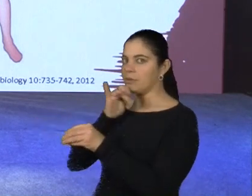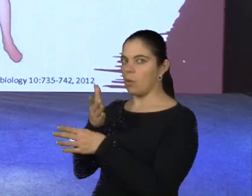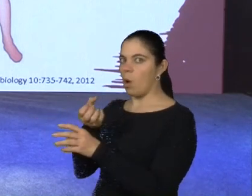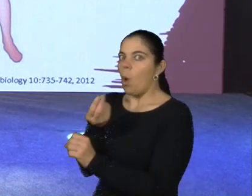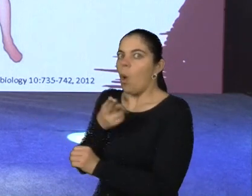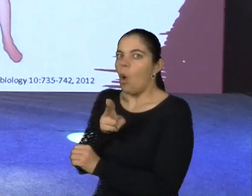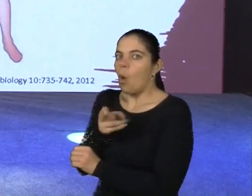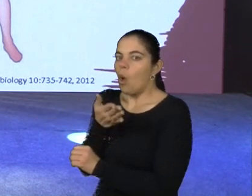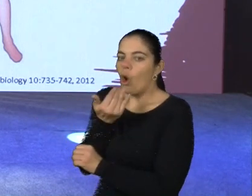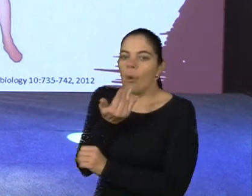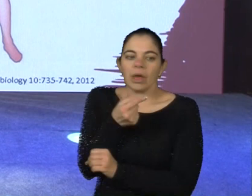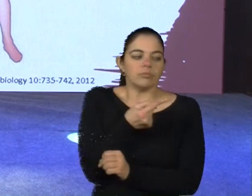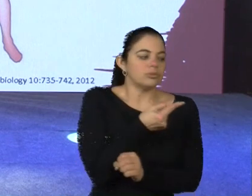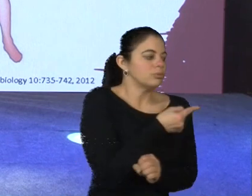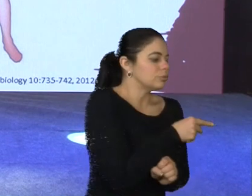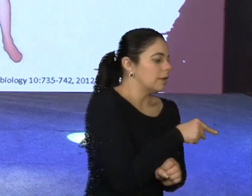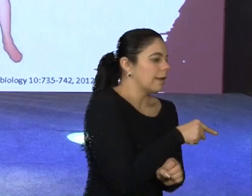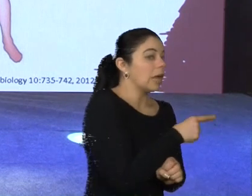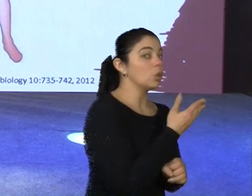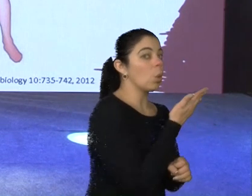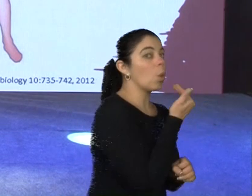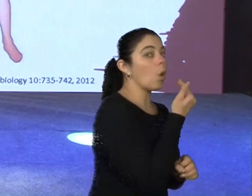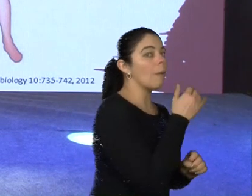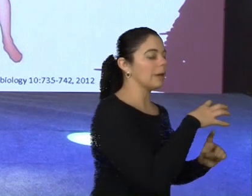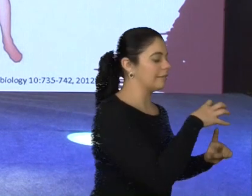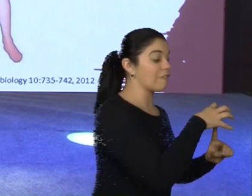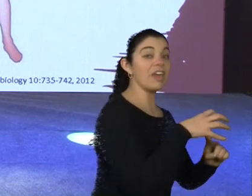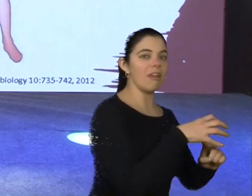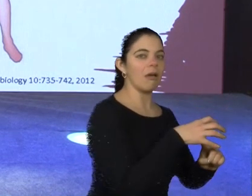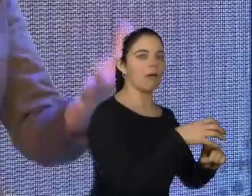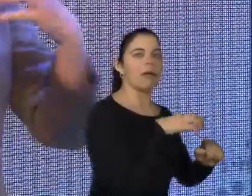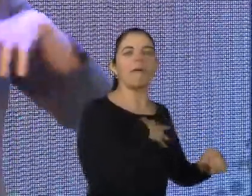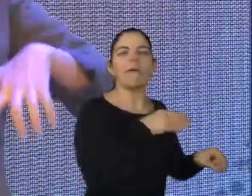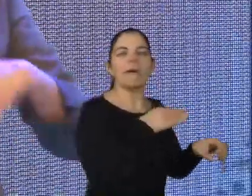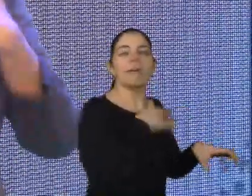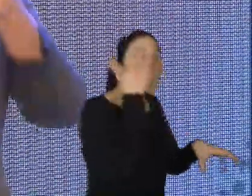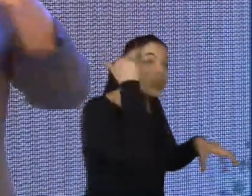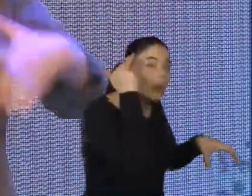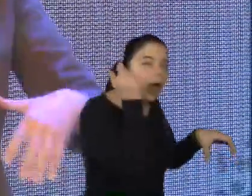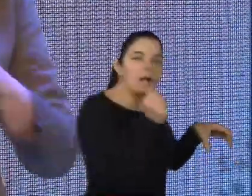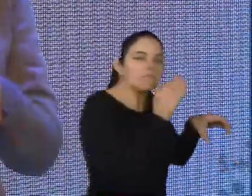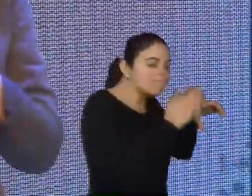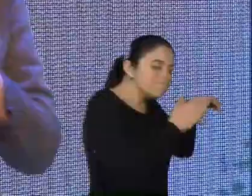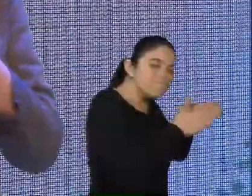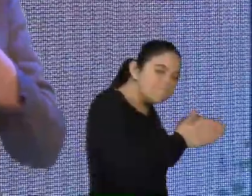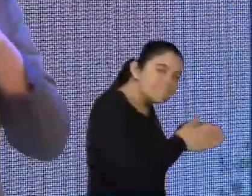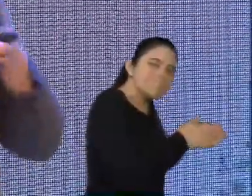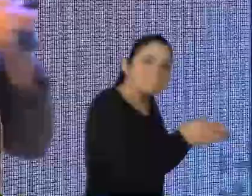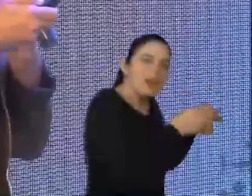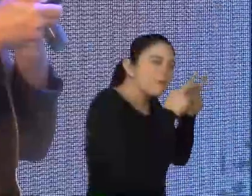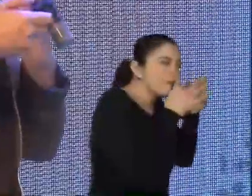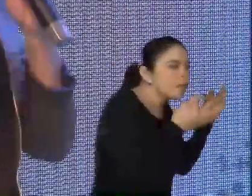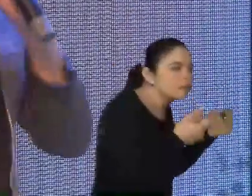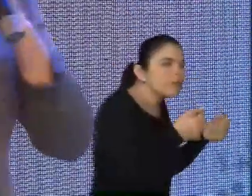verdade, comida que você compra lá na feira. E aí você vai produzir toxinas que vão gerar uma inflamação,